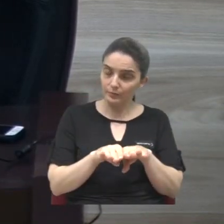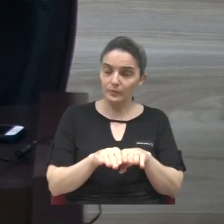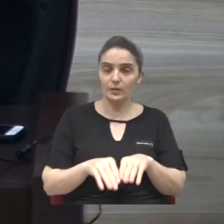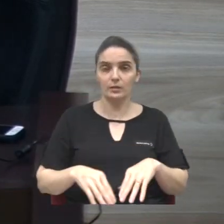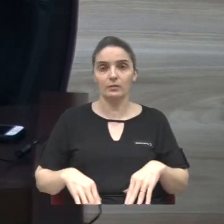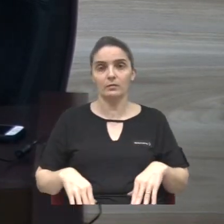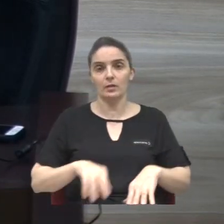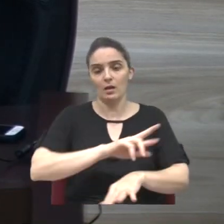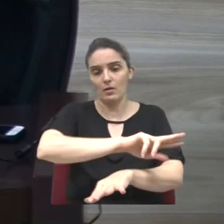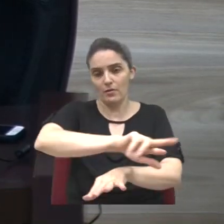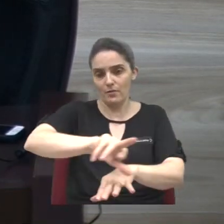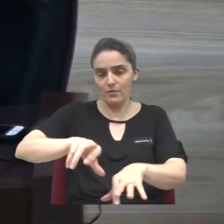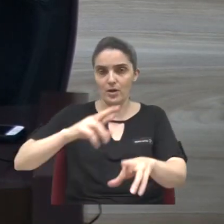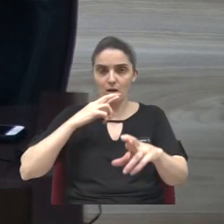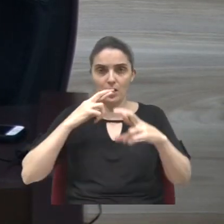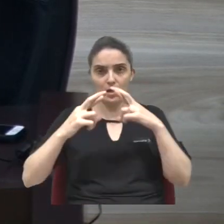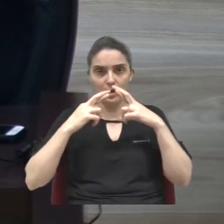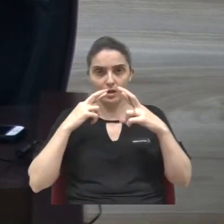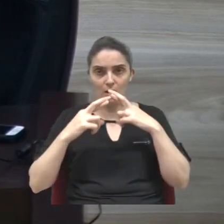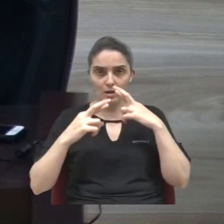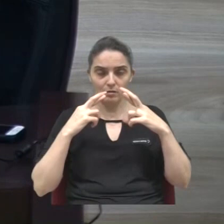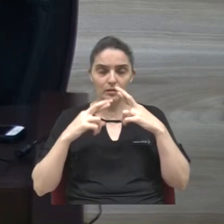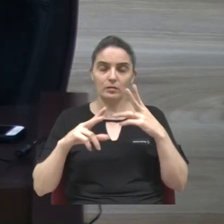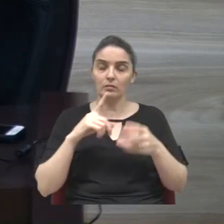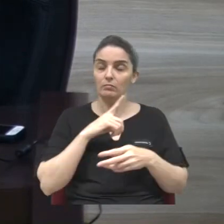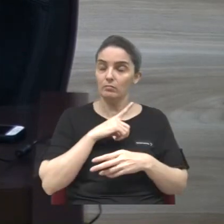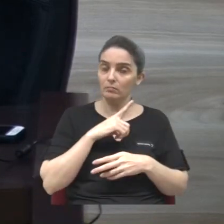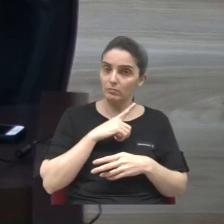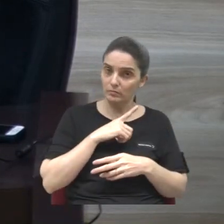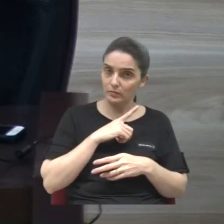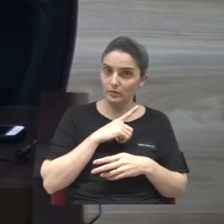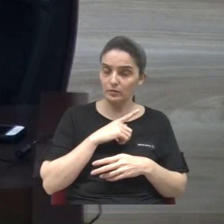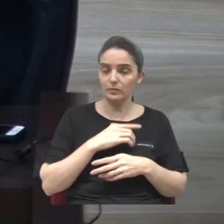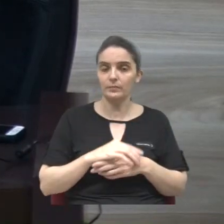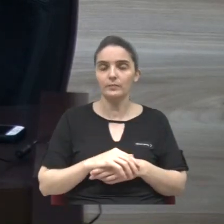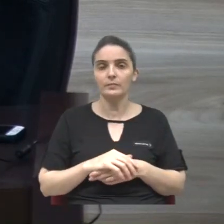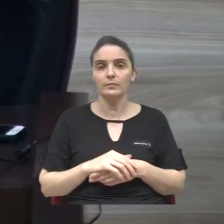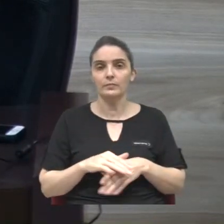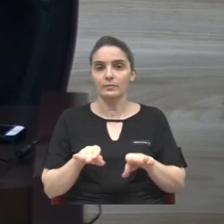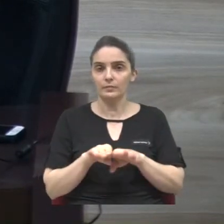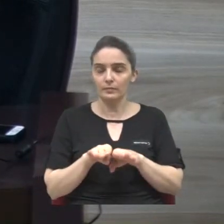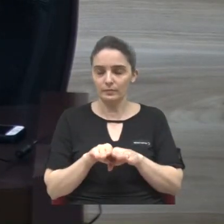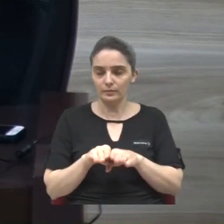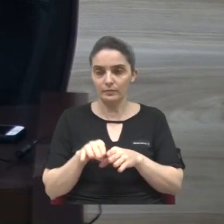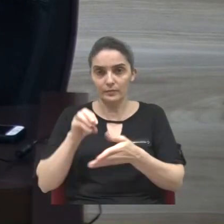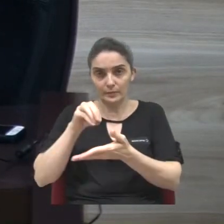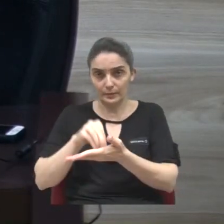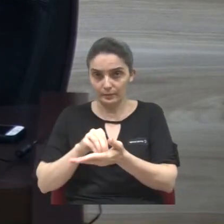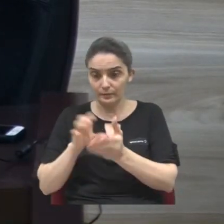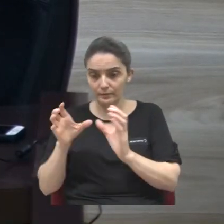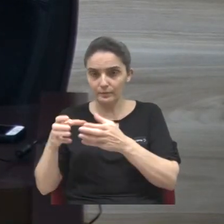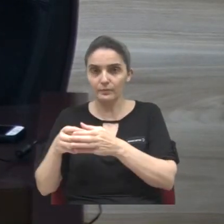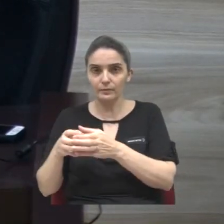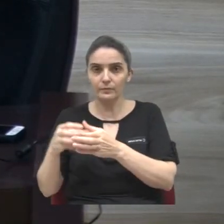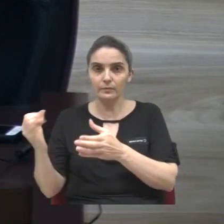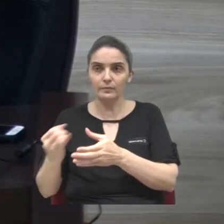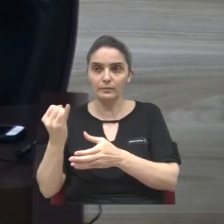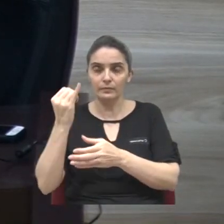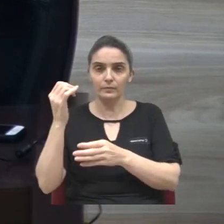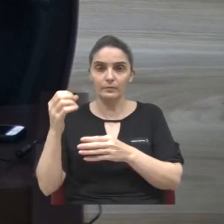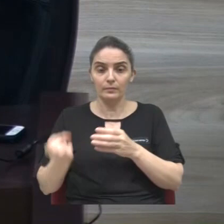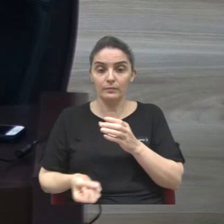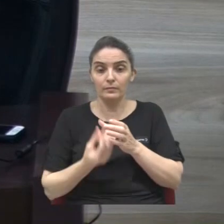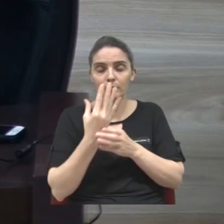essa Comissão Parlamentar de Inquérito, bem como nos registros da Comissão de Assuntos Relevantes, formada em 2008, não foi